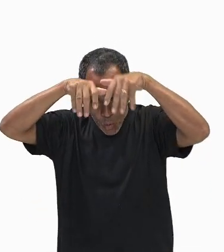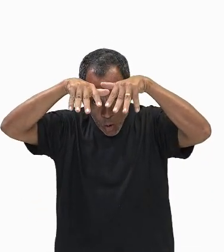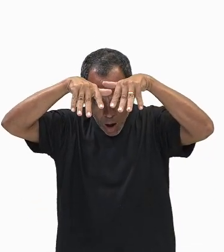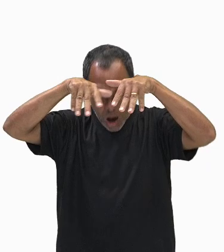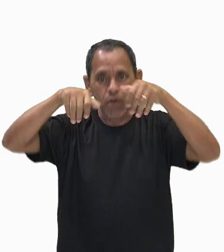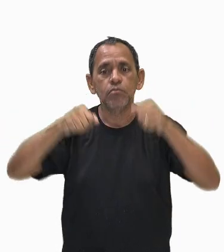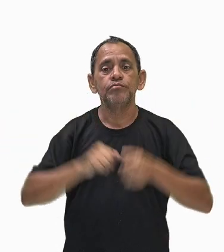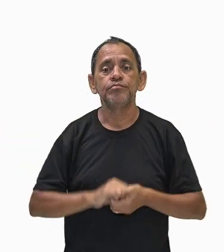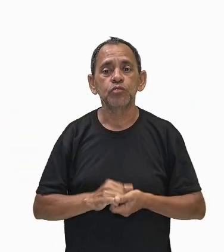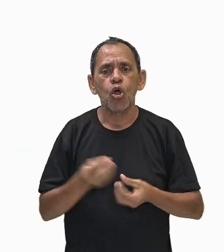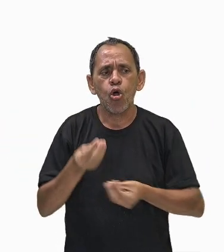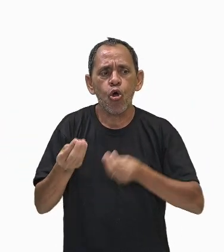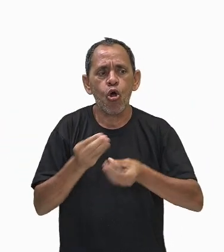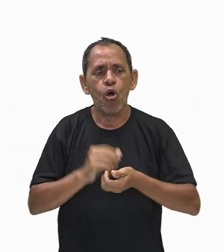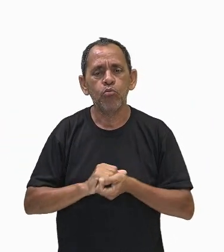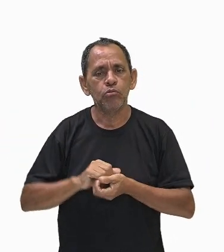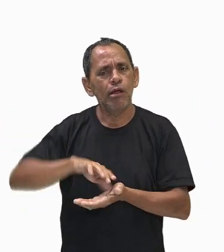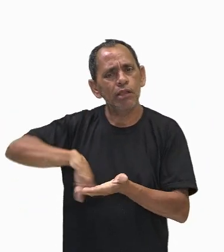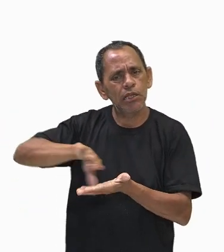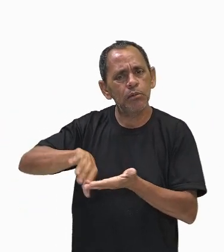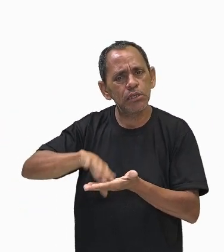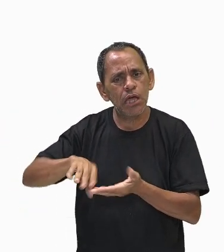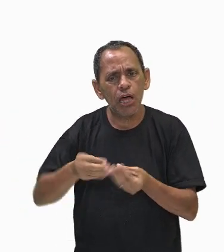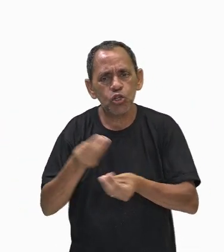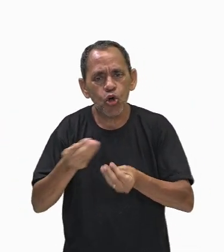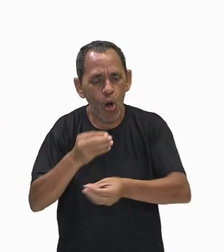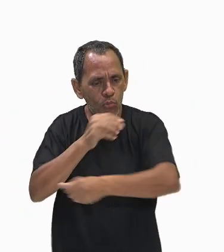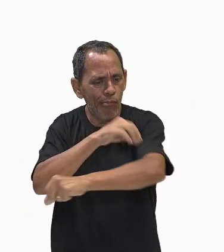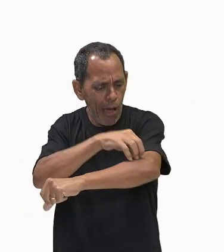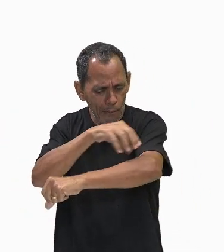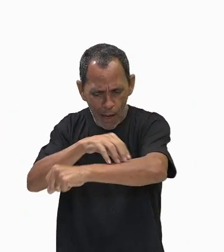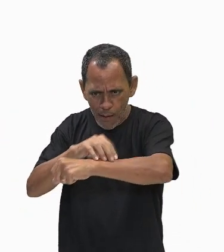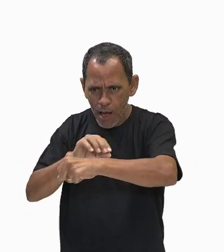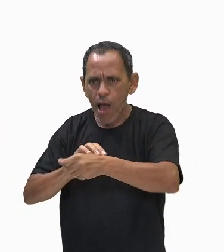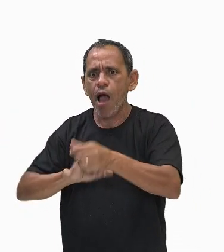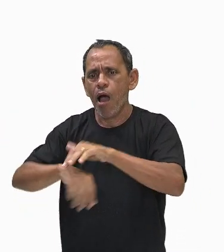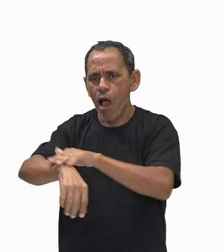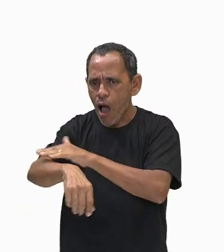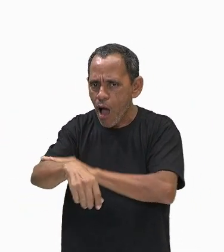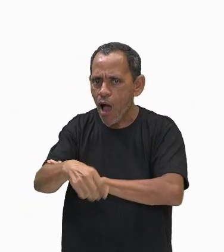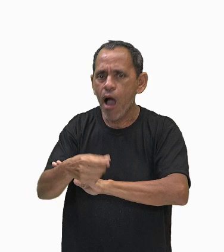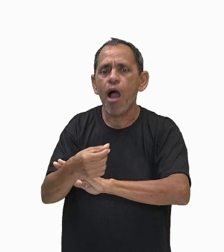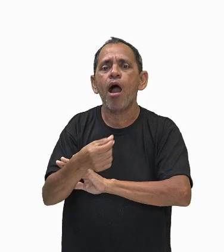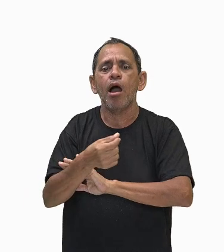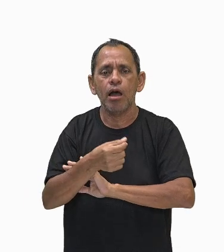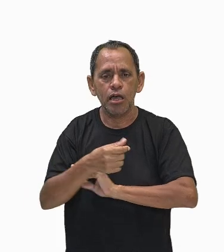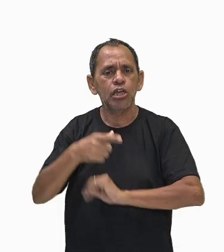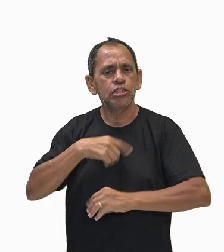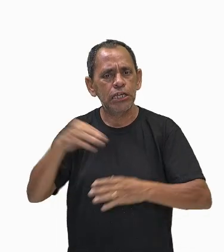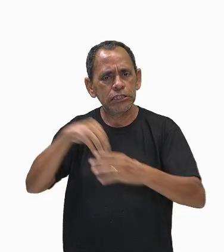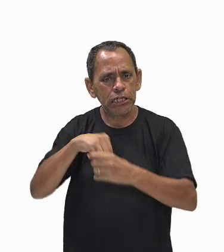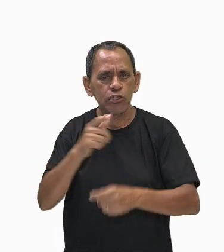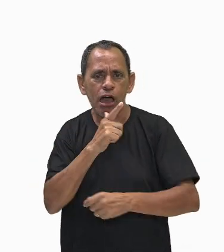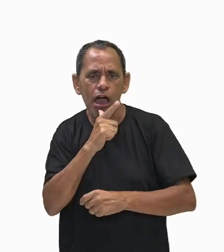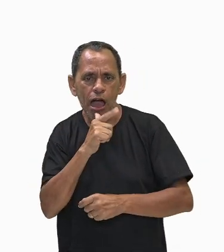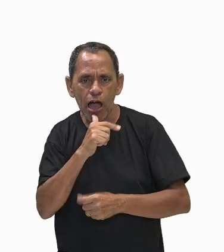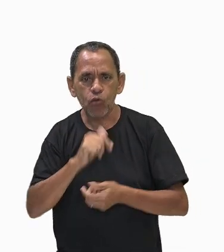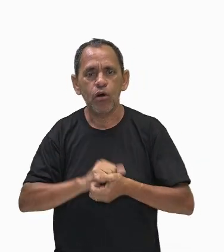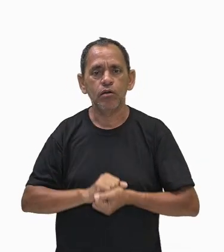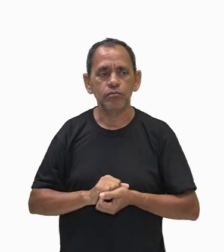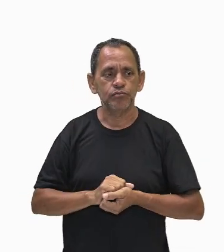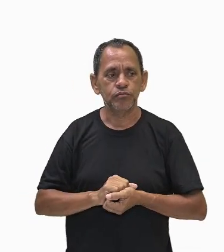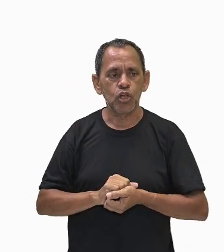suor, ele é excretado por essas glândulas e é composto por água, eletrólitos e